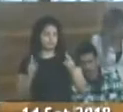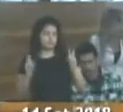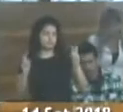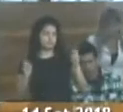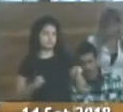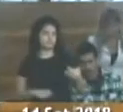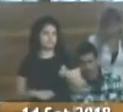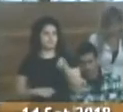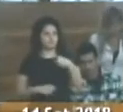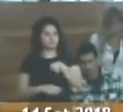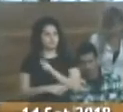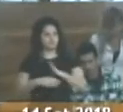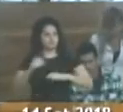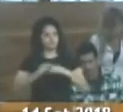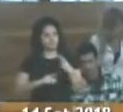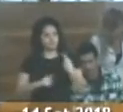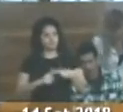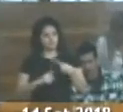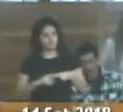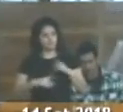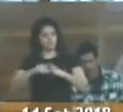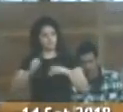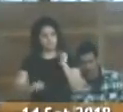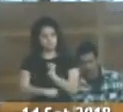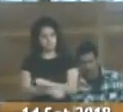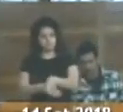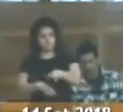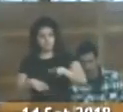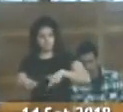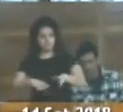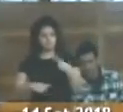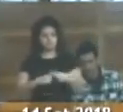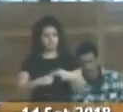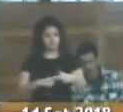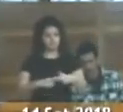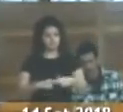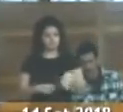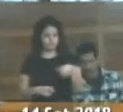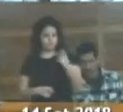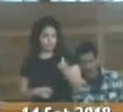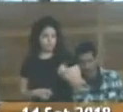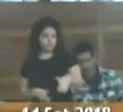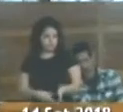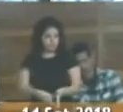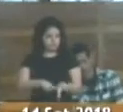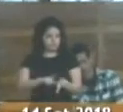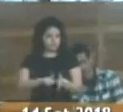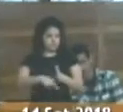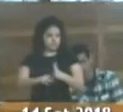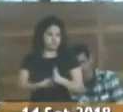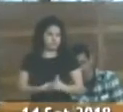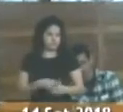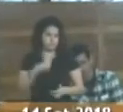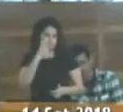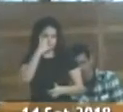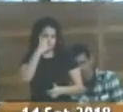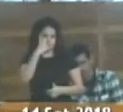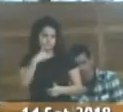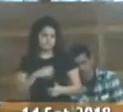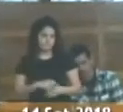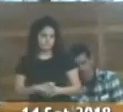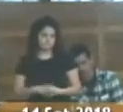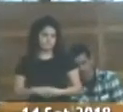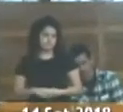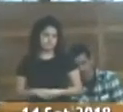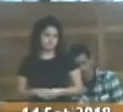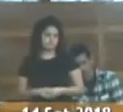vou comentar, porque um profissional que para de trabalhar porque o salário está atrasado 2 meses e durante 4 meses não consegue negociar,